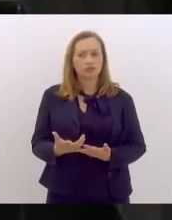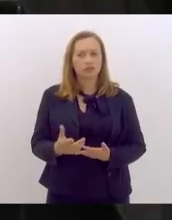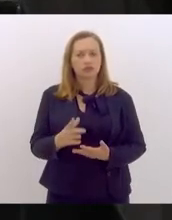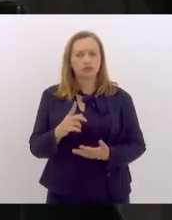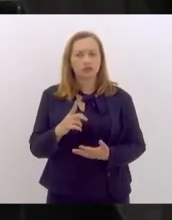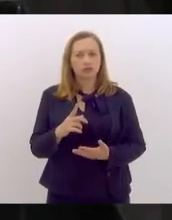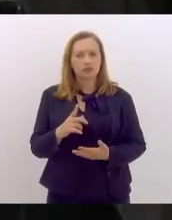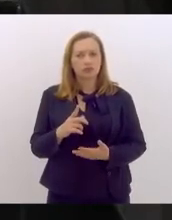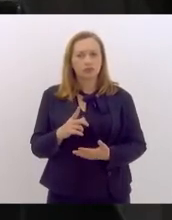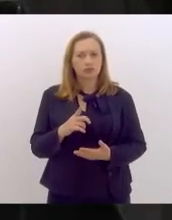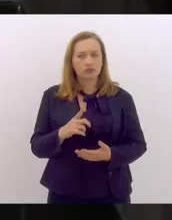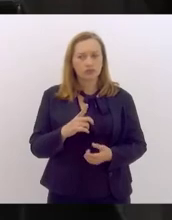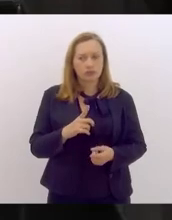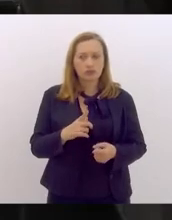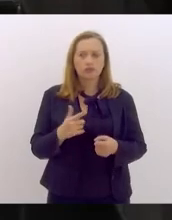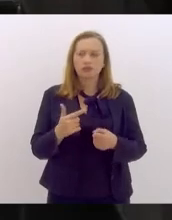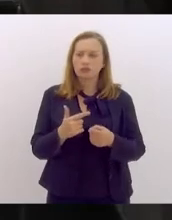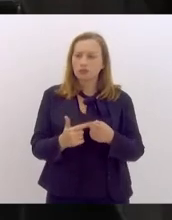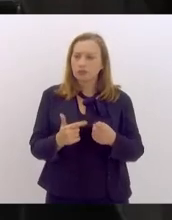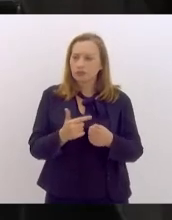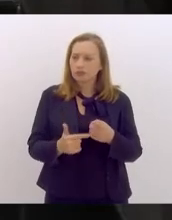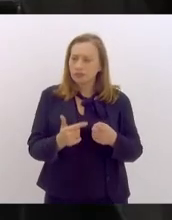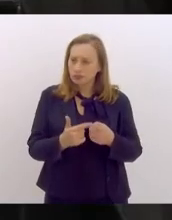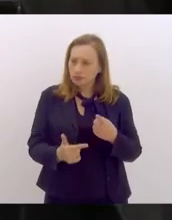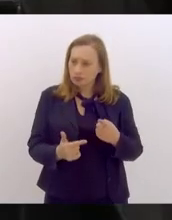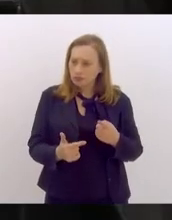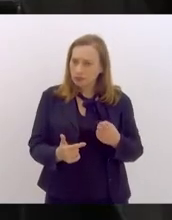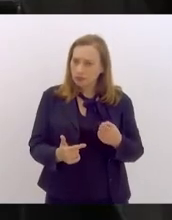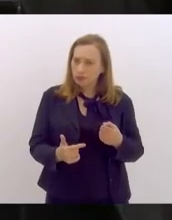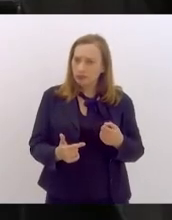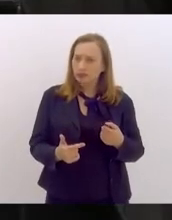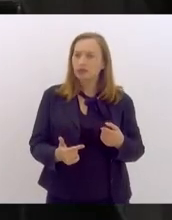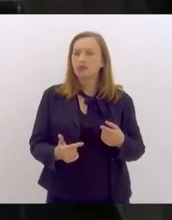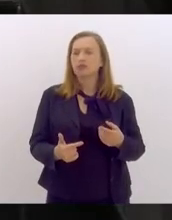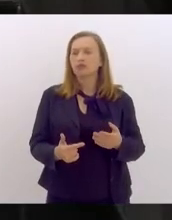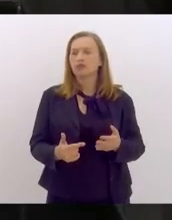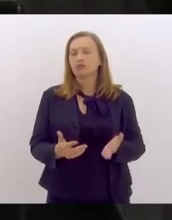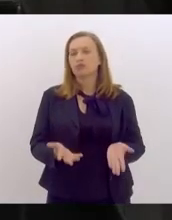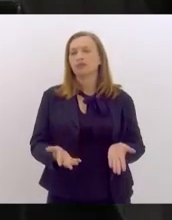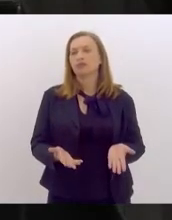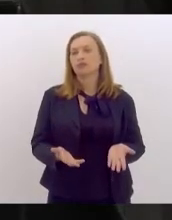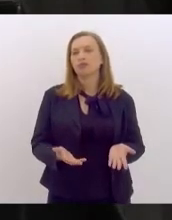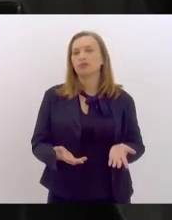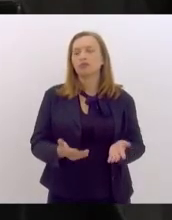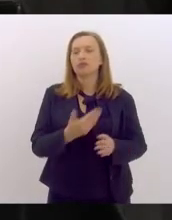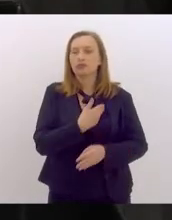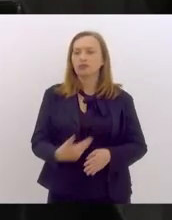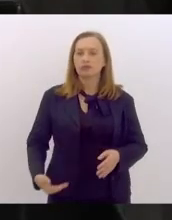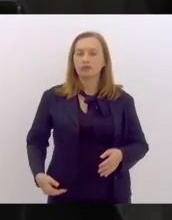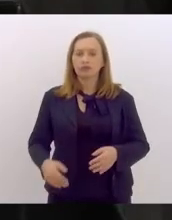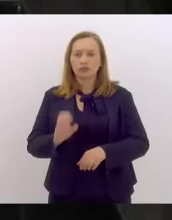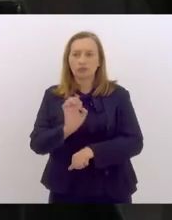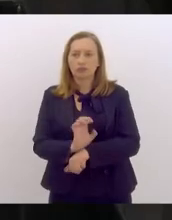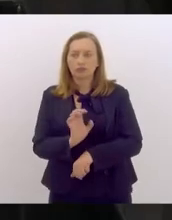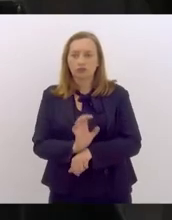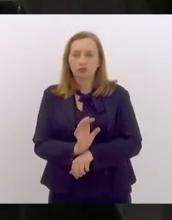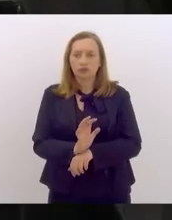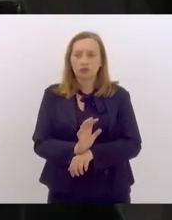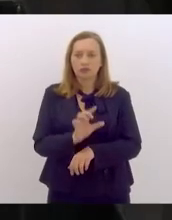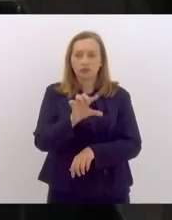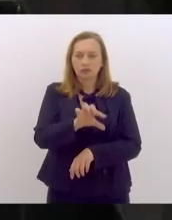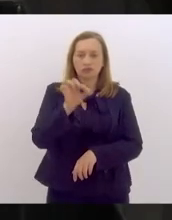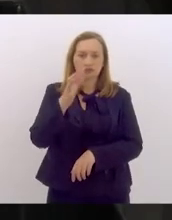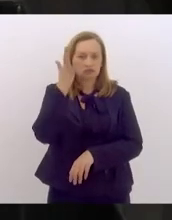termos alcançado ainda metade da vigência da concessão que é de 98 o governo do estado Decidiu não se sabe por Qual